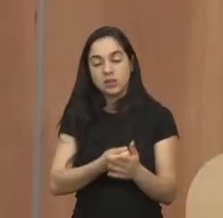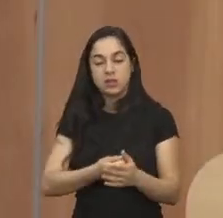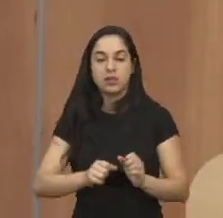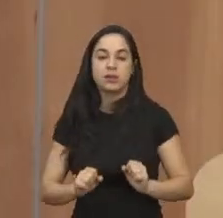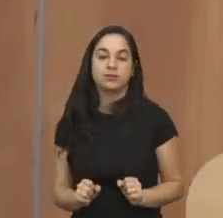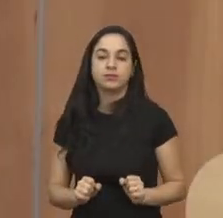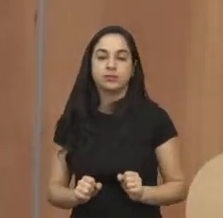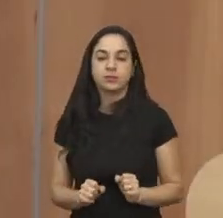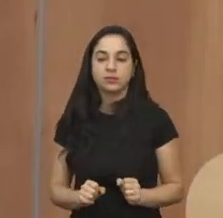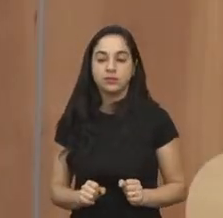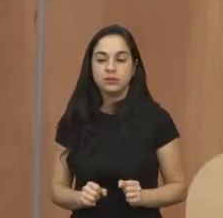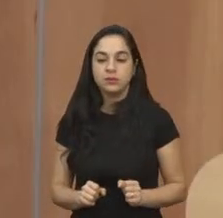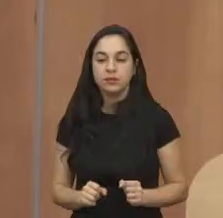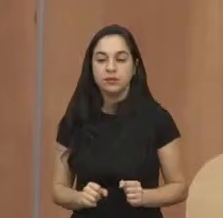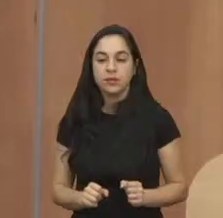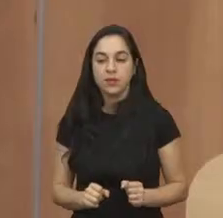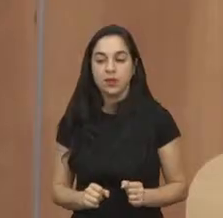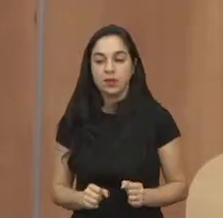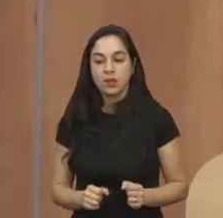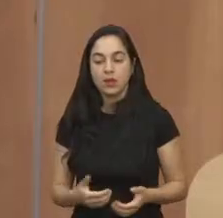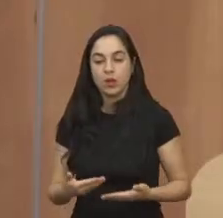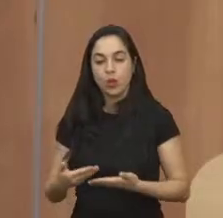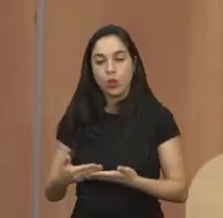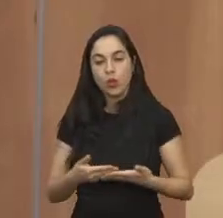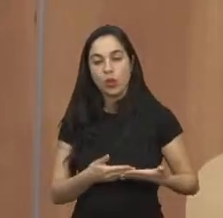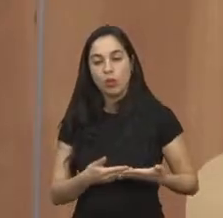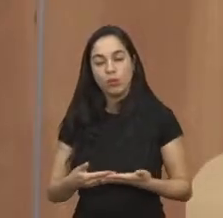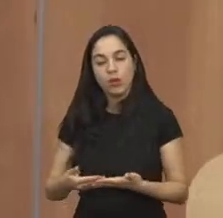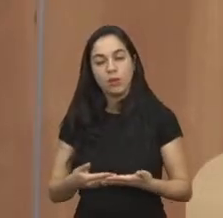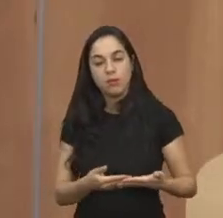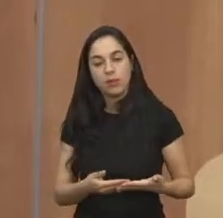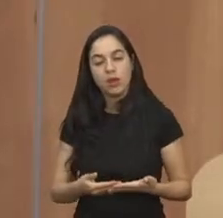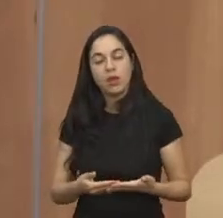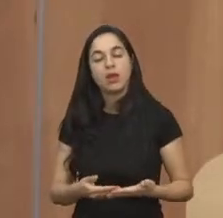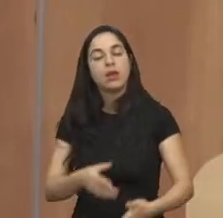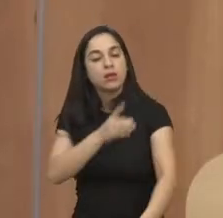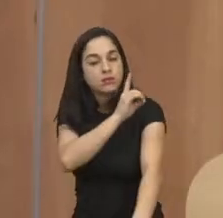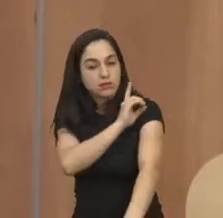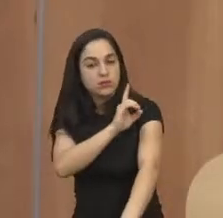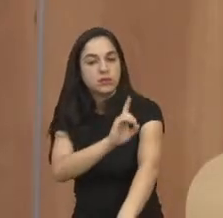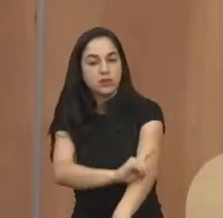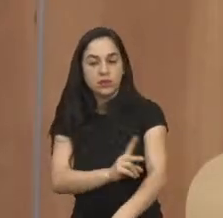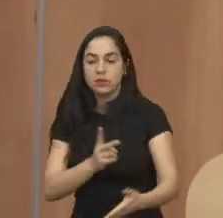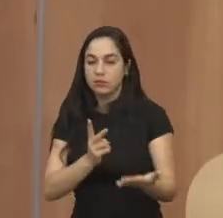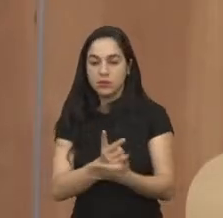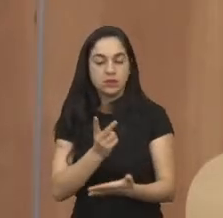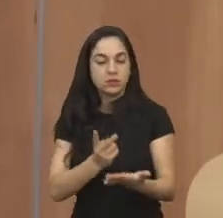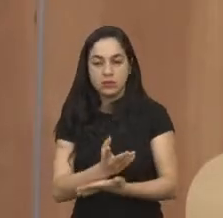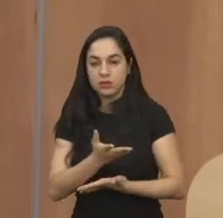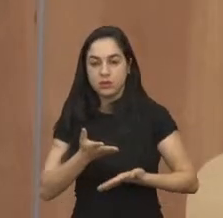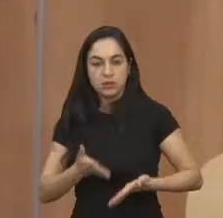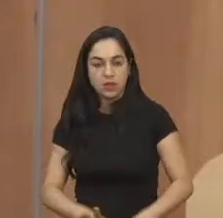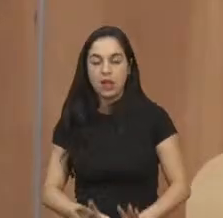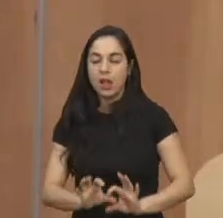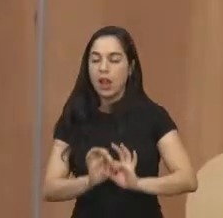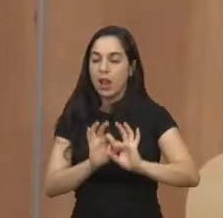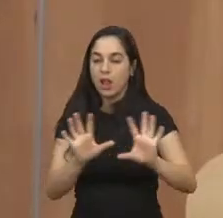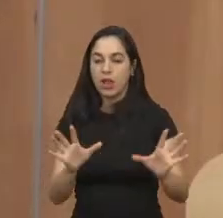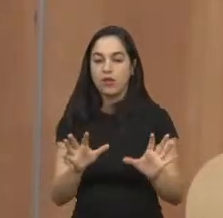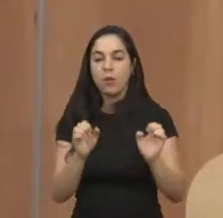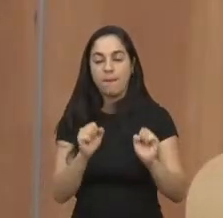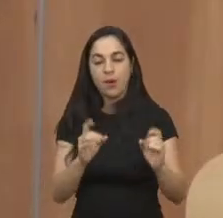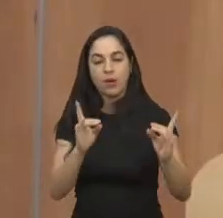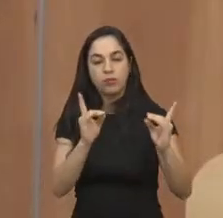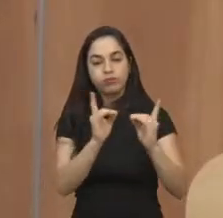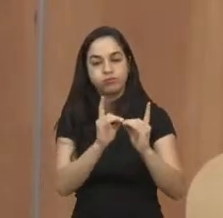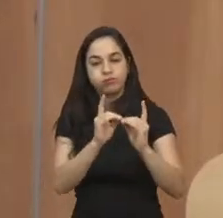ao natimorto de forma não condizente com a dignidade da pessoa humana, admitidas a cremação ou a